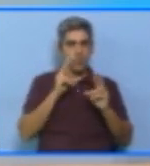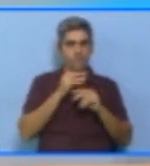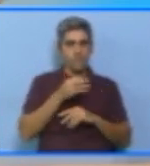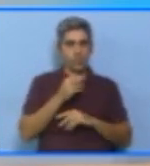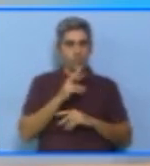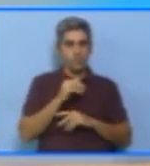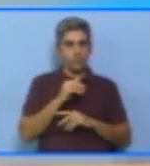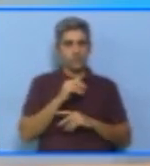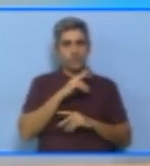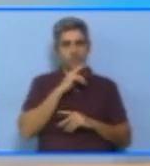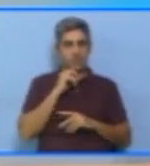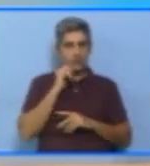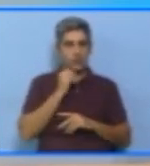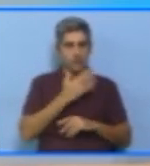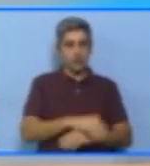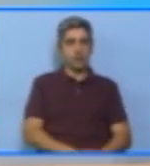Israel,